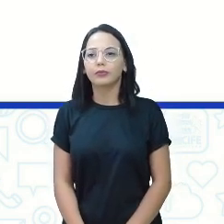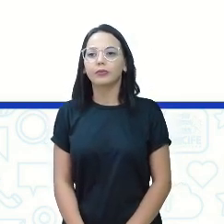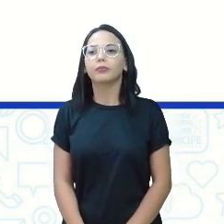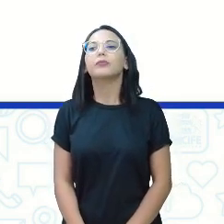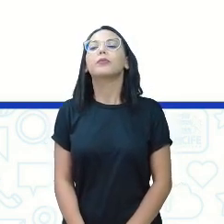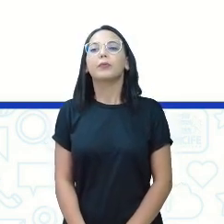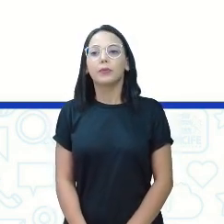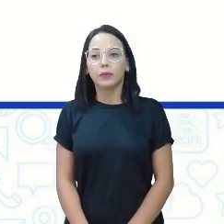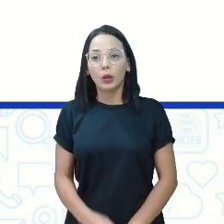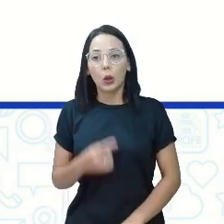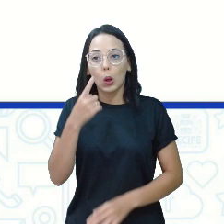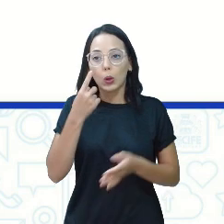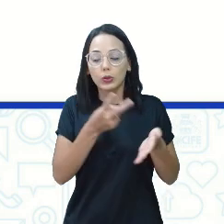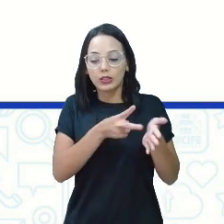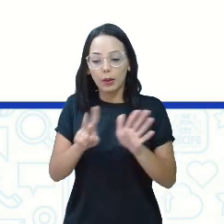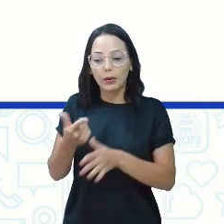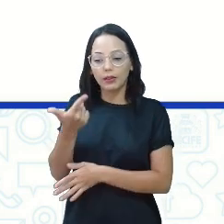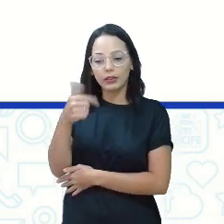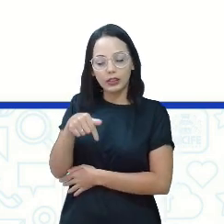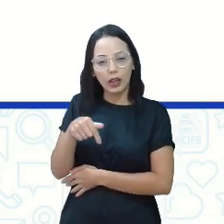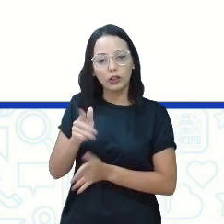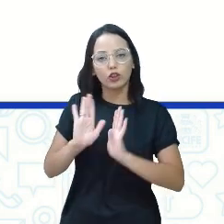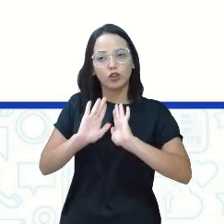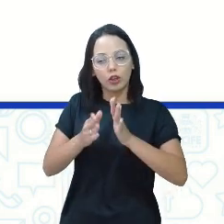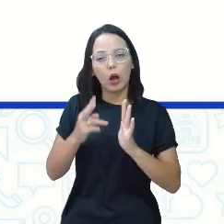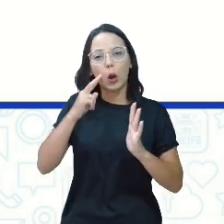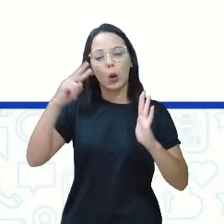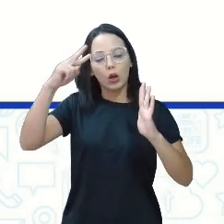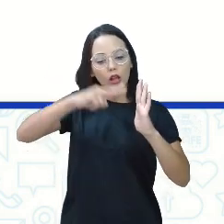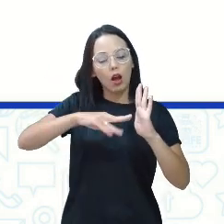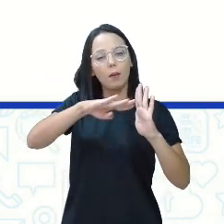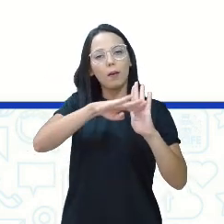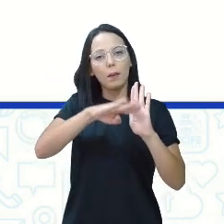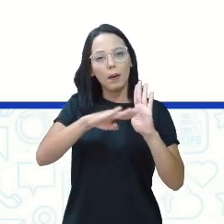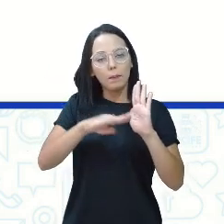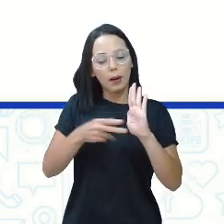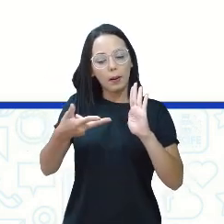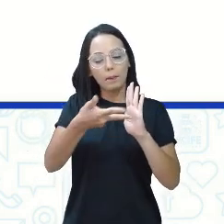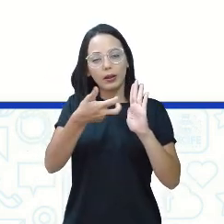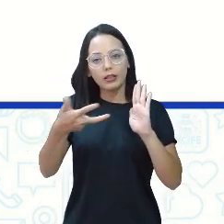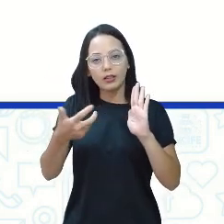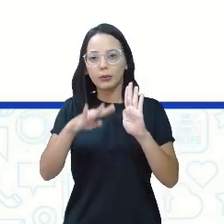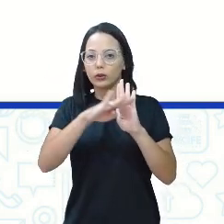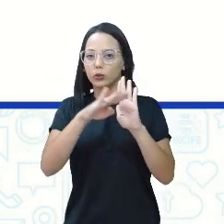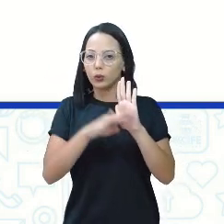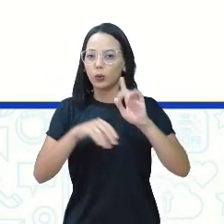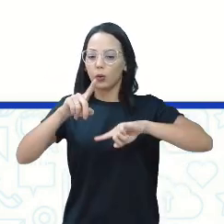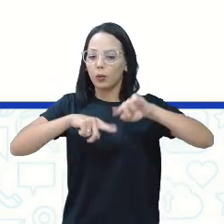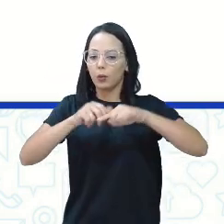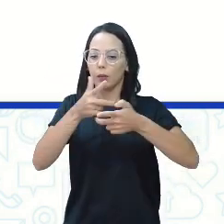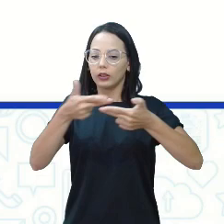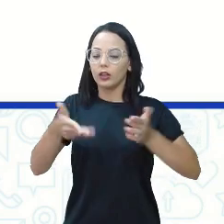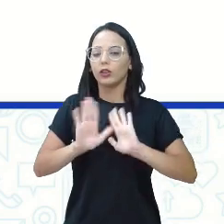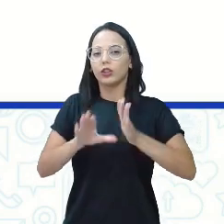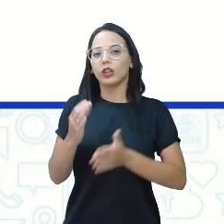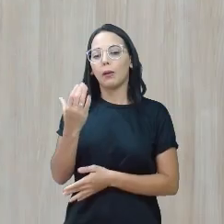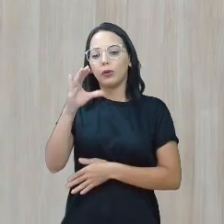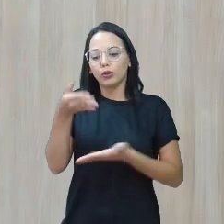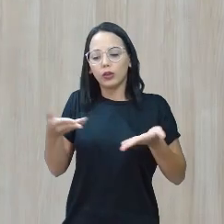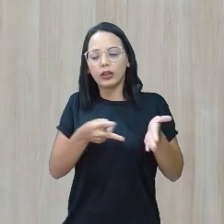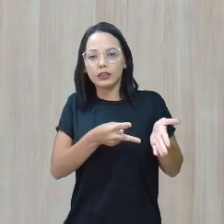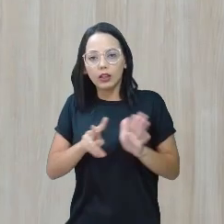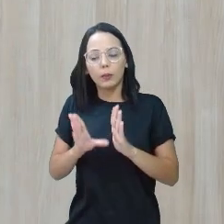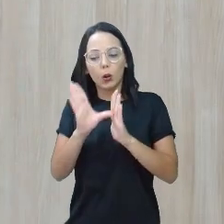avançar aqui, pronto, a semana 27, tá? Então a gente vai dar uma olhadinha lá, você vai verificar a lista dos materiais que tem, e o dessa semana, com